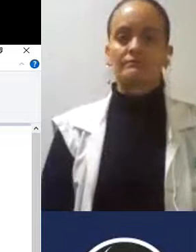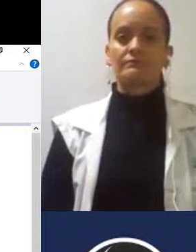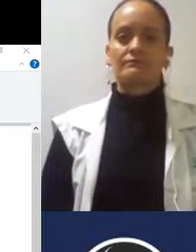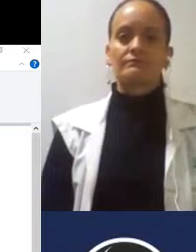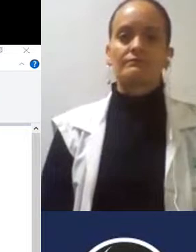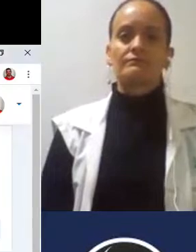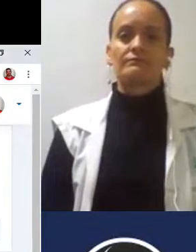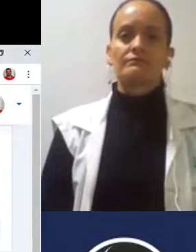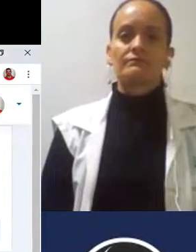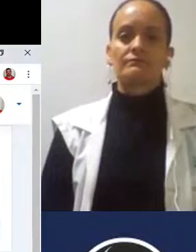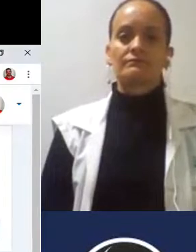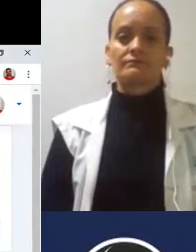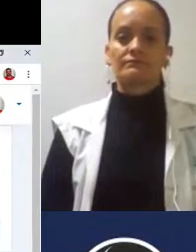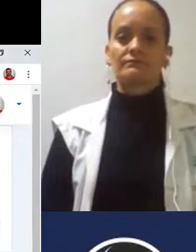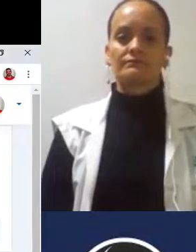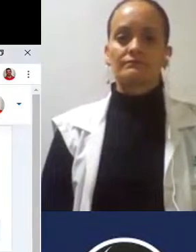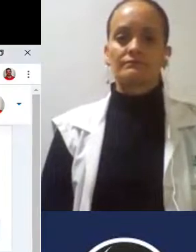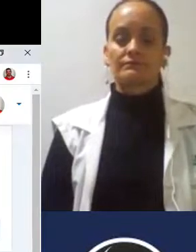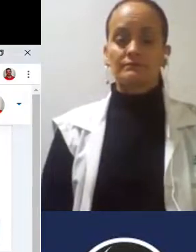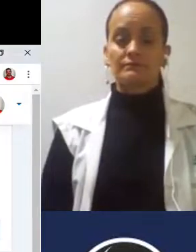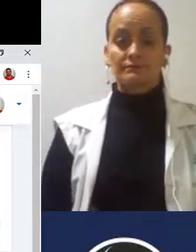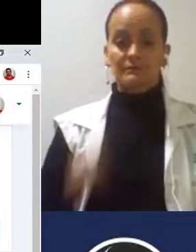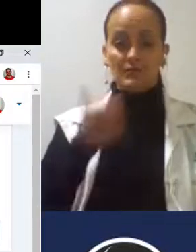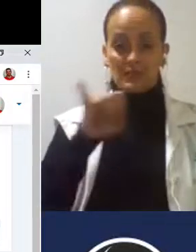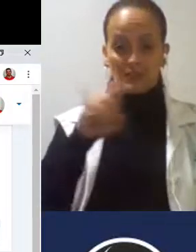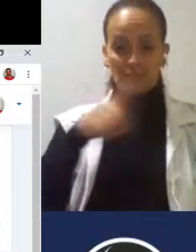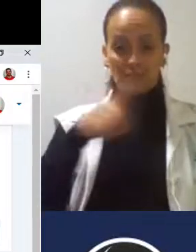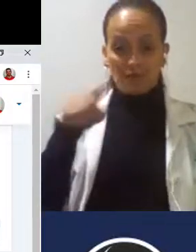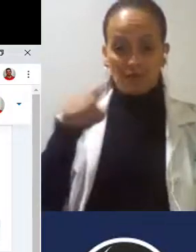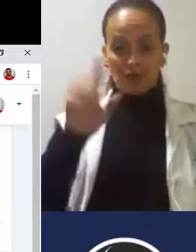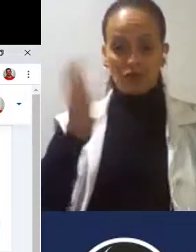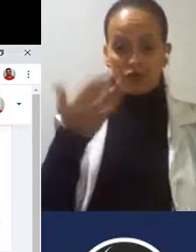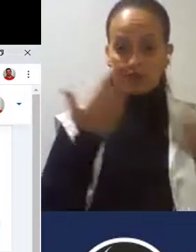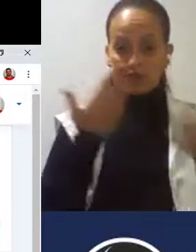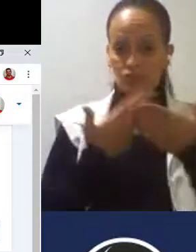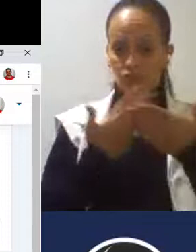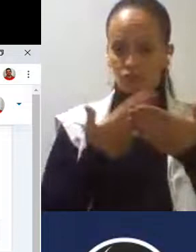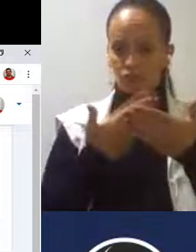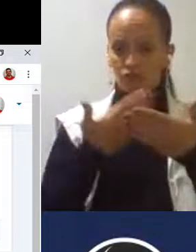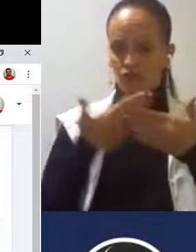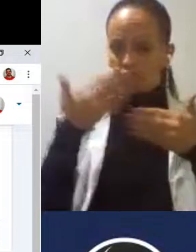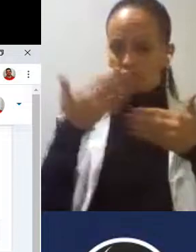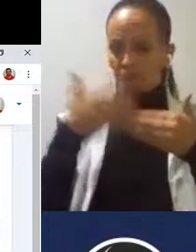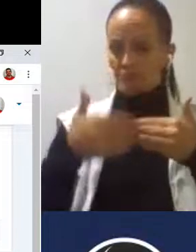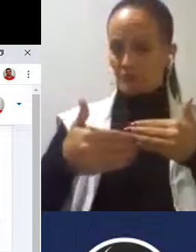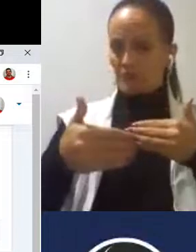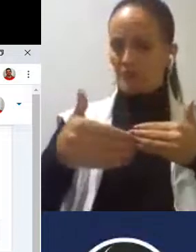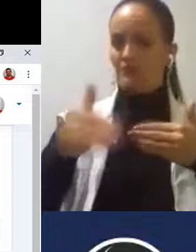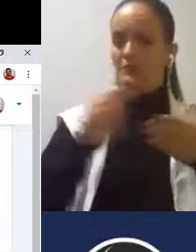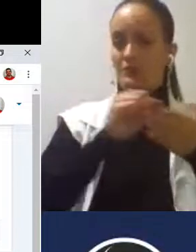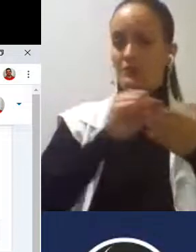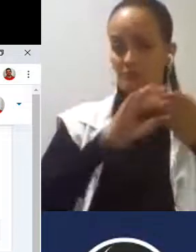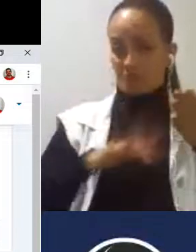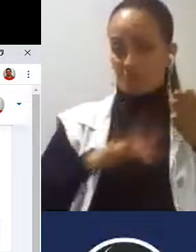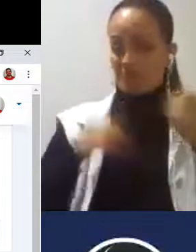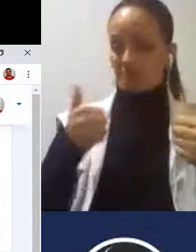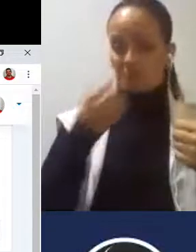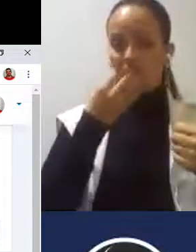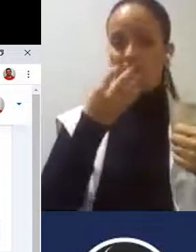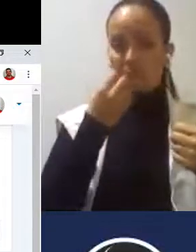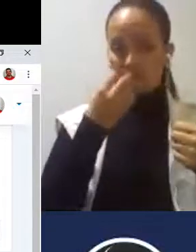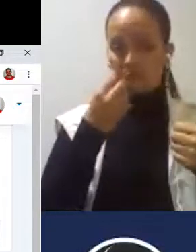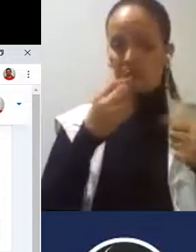Se vocês já tiverem avançado aí nos estudos, ó, vocês vão ver que aqui mais para frente ele vai definir já o que é a primeira lei de Ohm. Quer